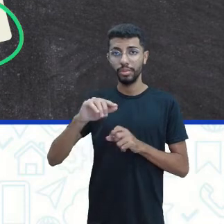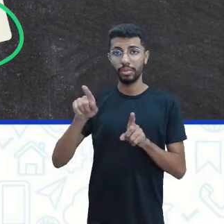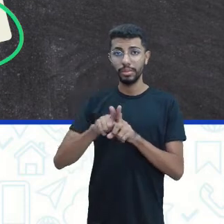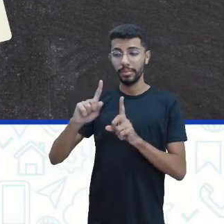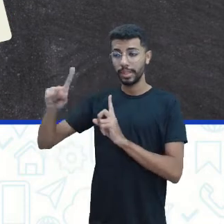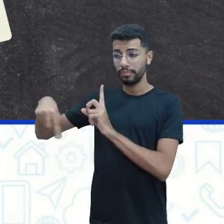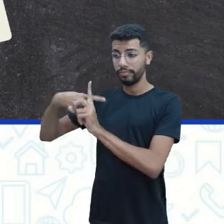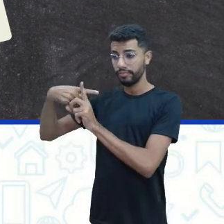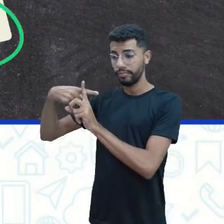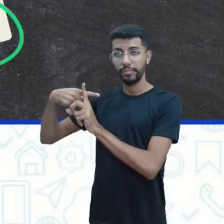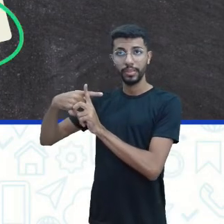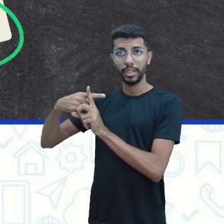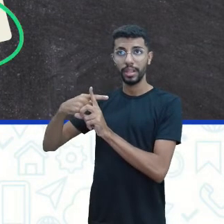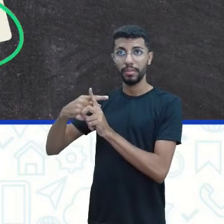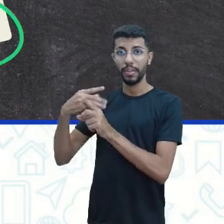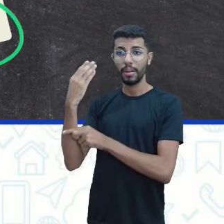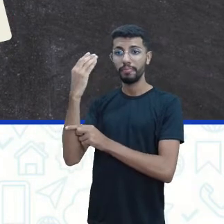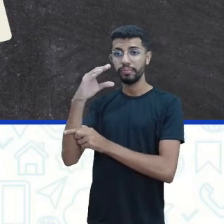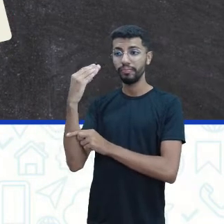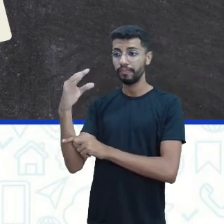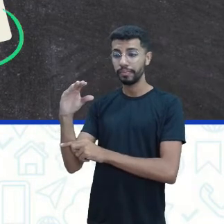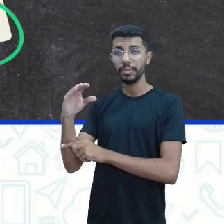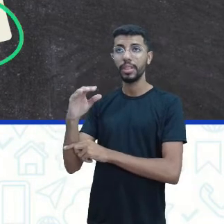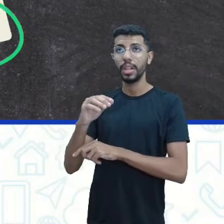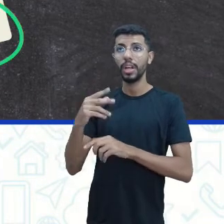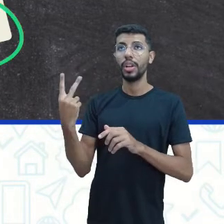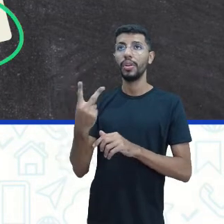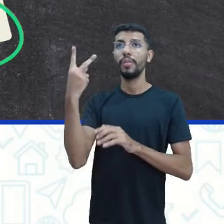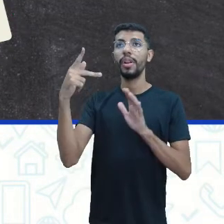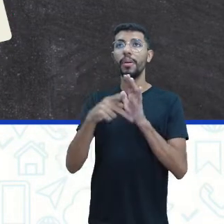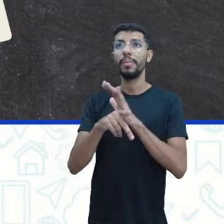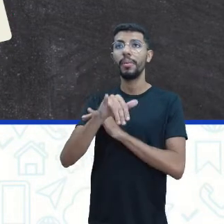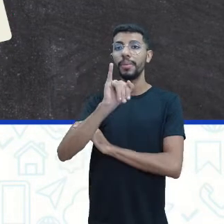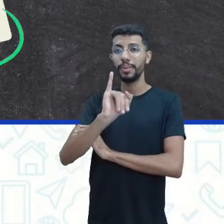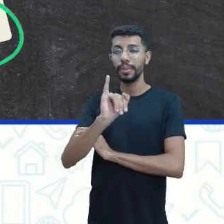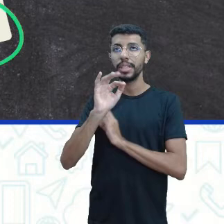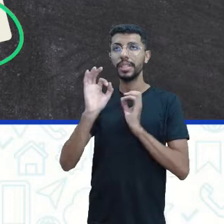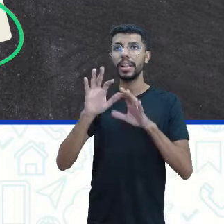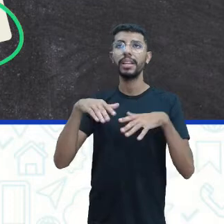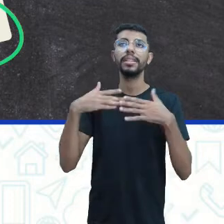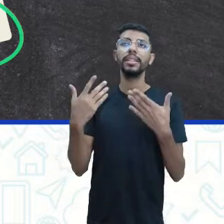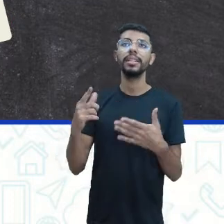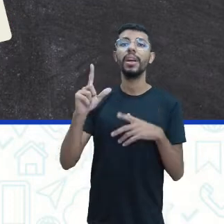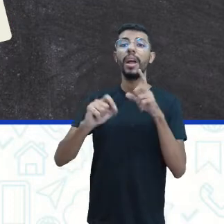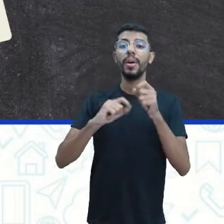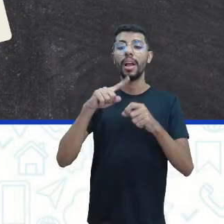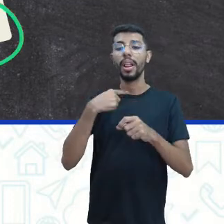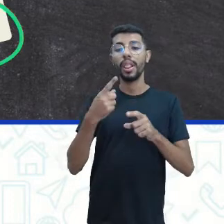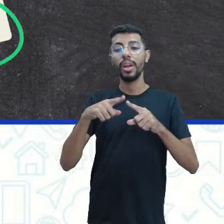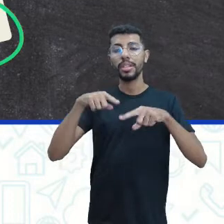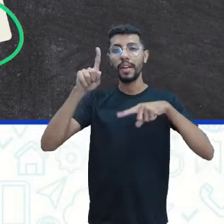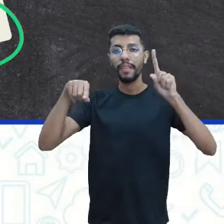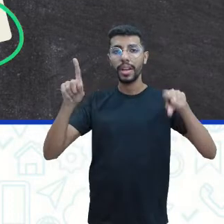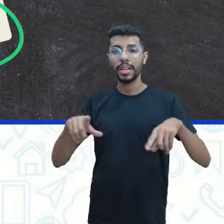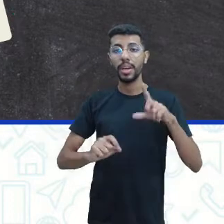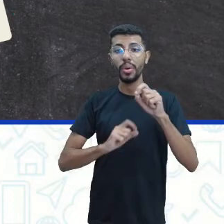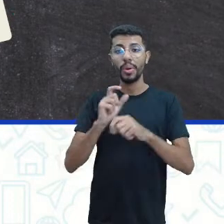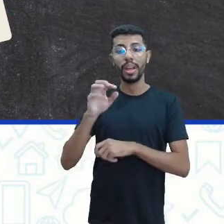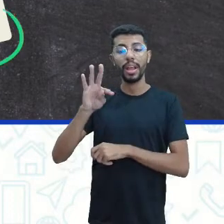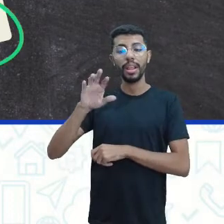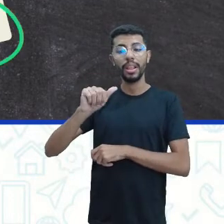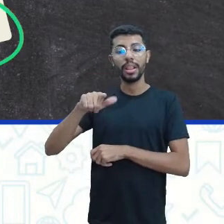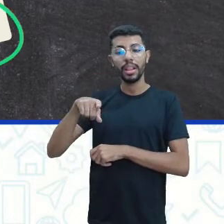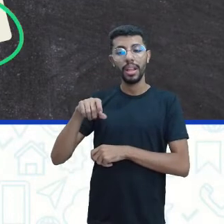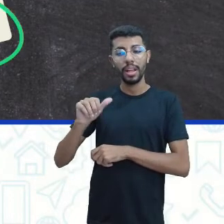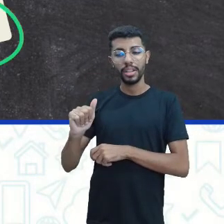acréscimo, ele vai ser inserido ali naquele valor do izinho, que é justamente a nossa variação, a nossa taxa aplicada aí